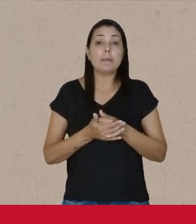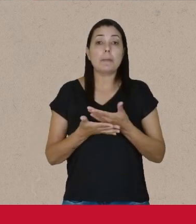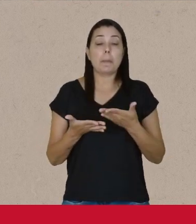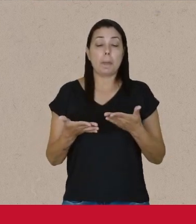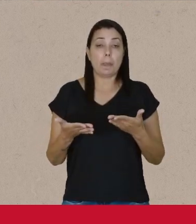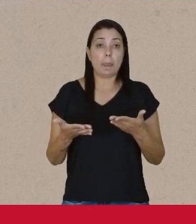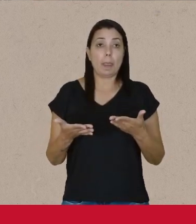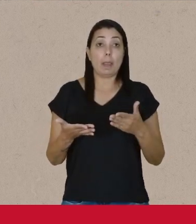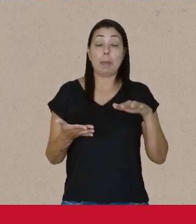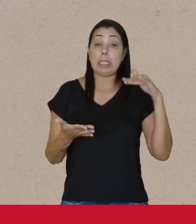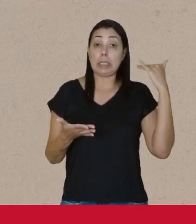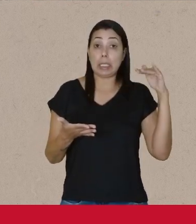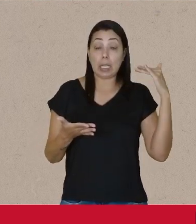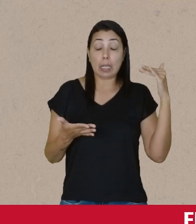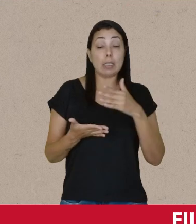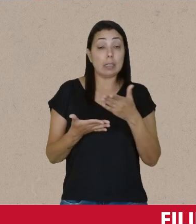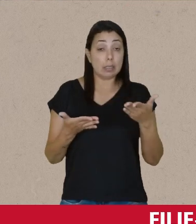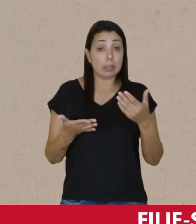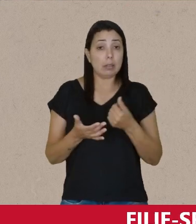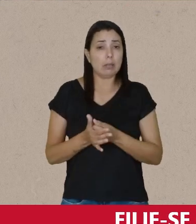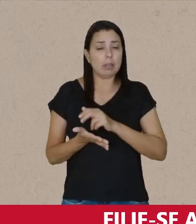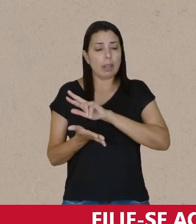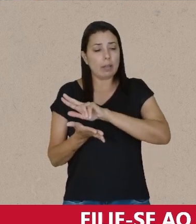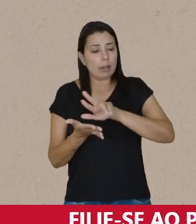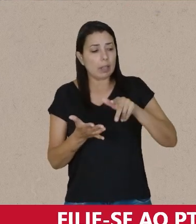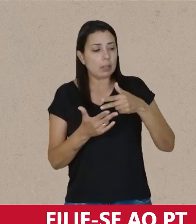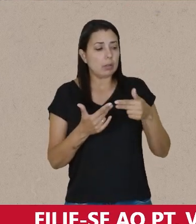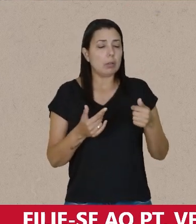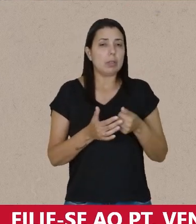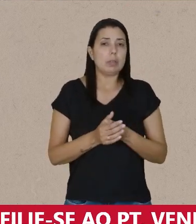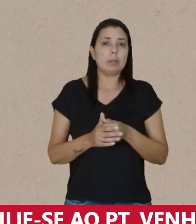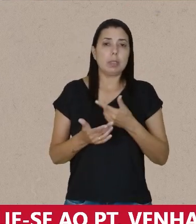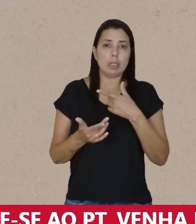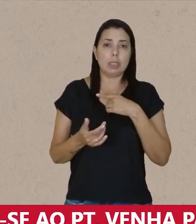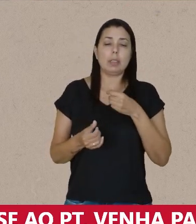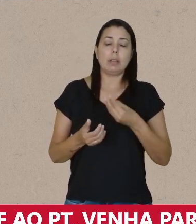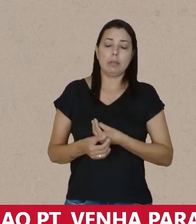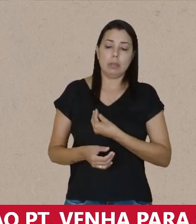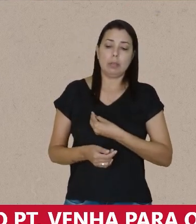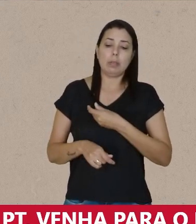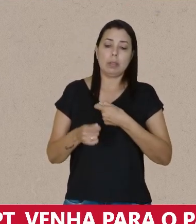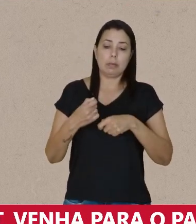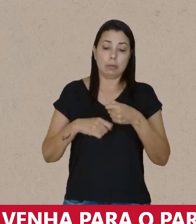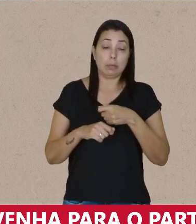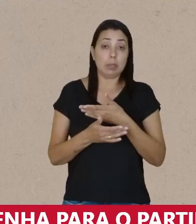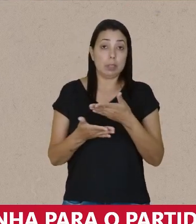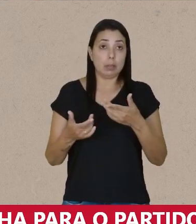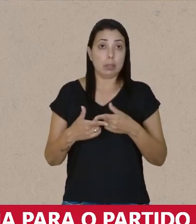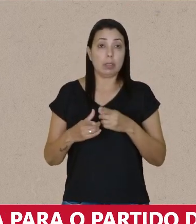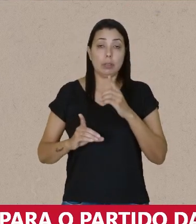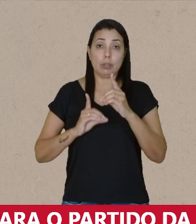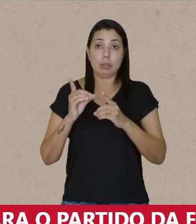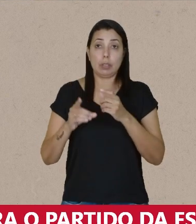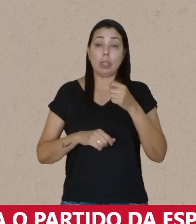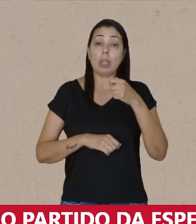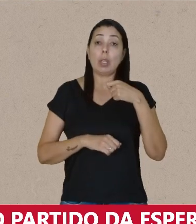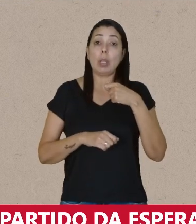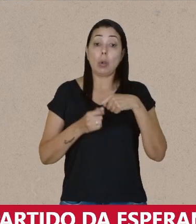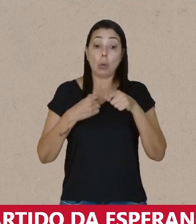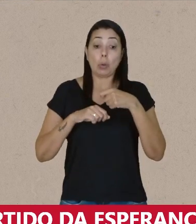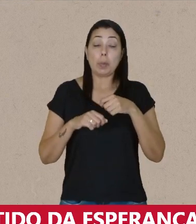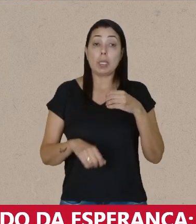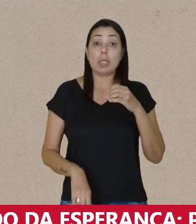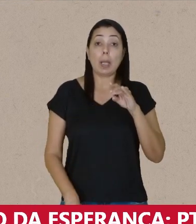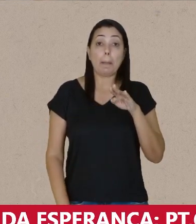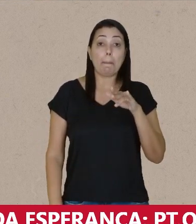luz elétrica mais alta. Então, é uma ciranda bastante nociva essa que a gente vive na nossa economia. Nós estamos conversando com o economista Bruno Moretti, ele que